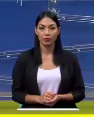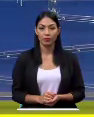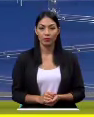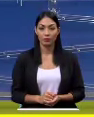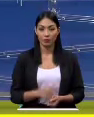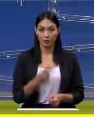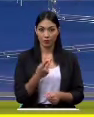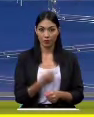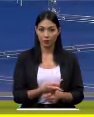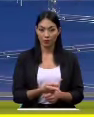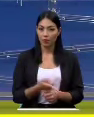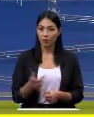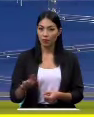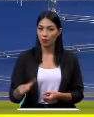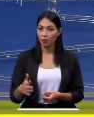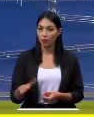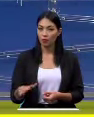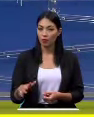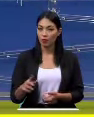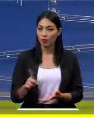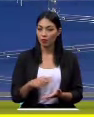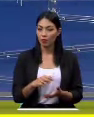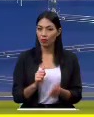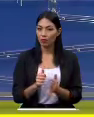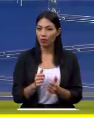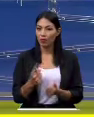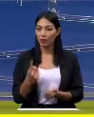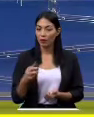O prêmio estimado hoje na Time Mania é de